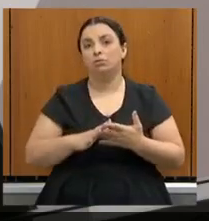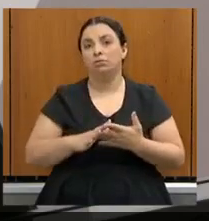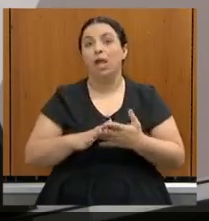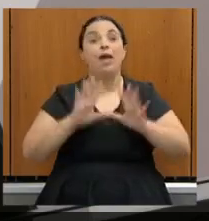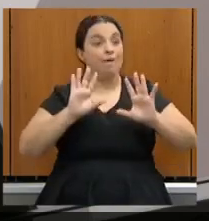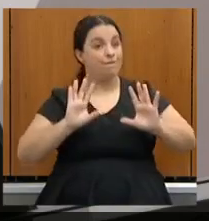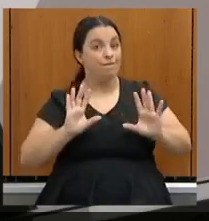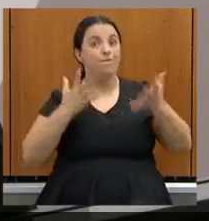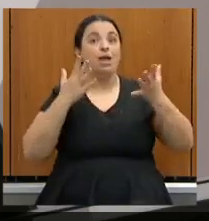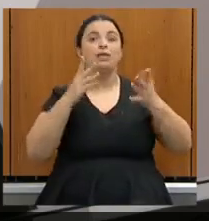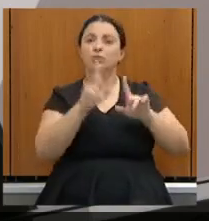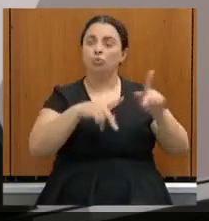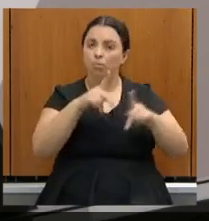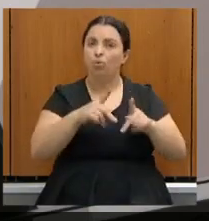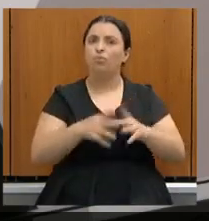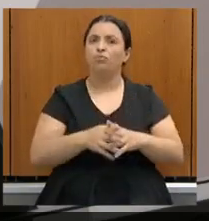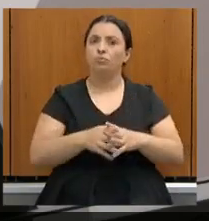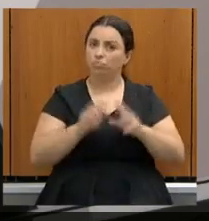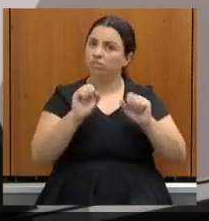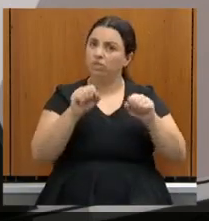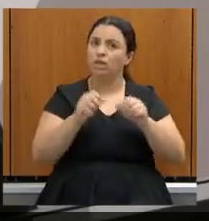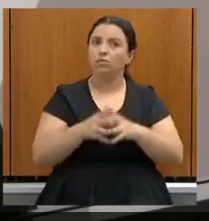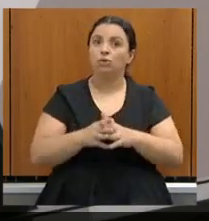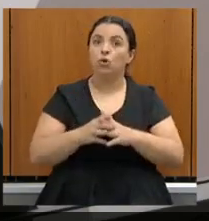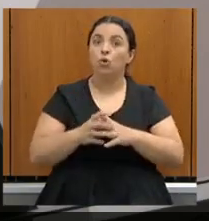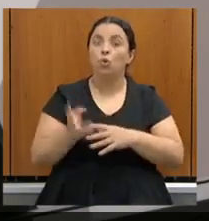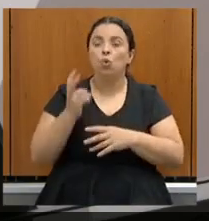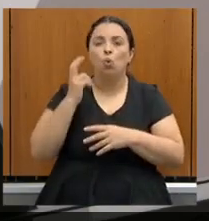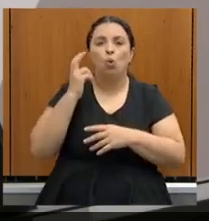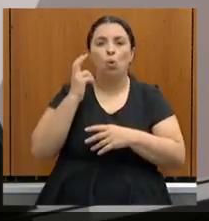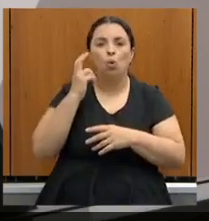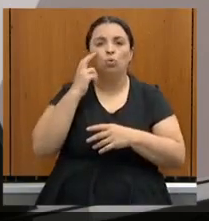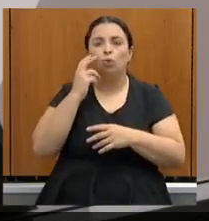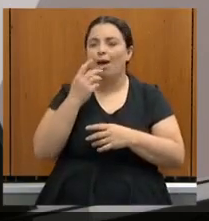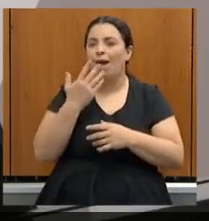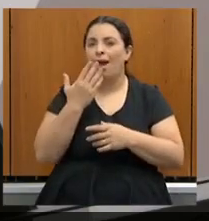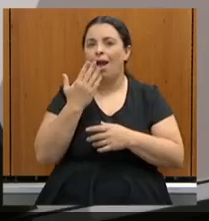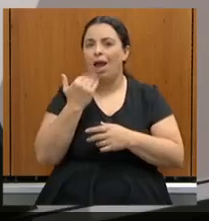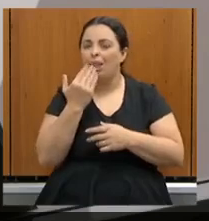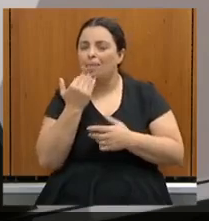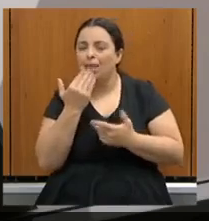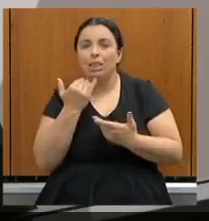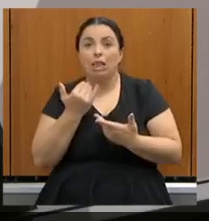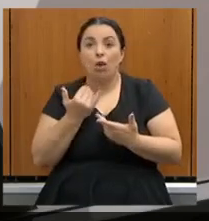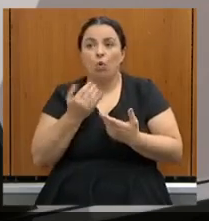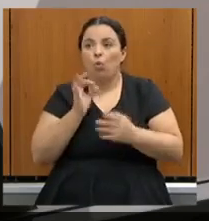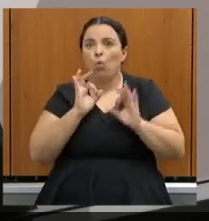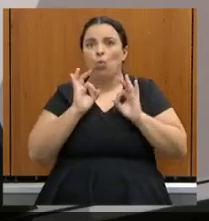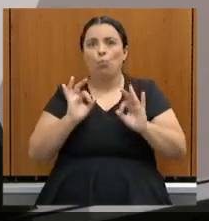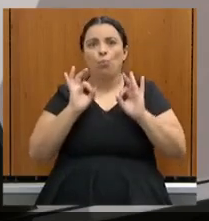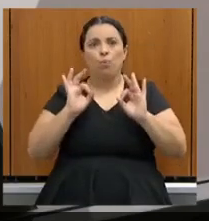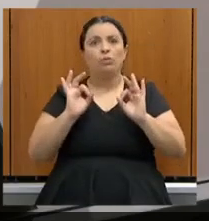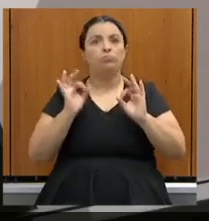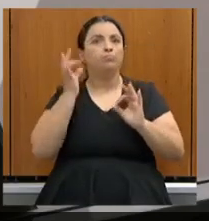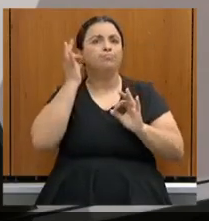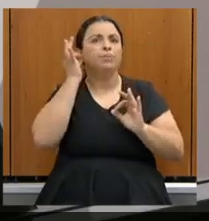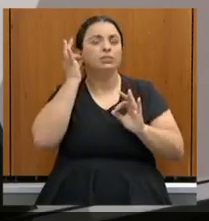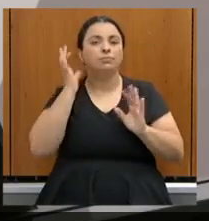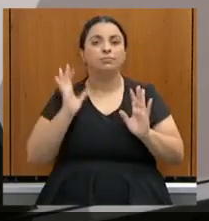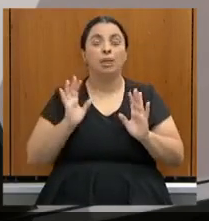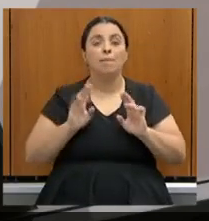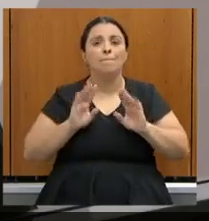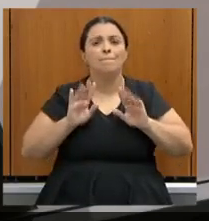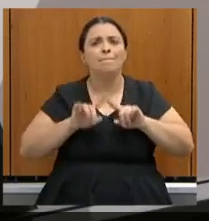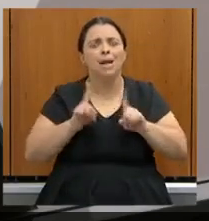tem cultura alimentar riquíssima, cozinha mineira. Então, se o audiovisual não